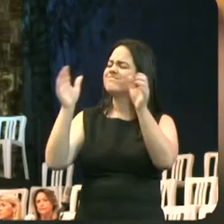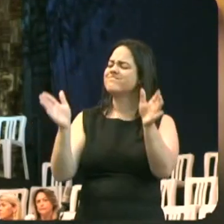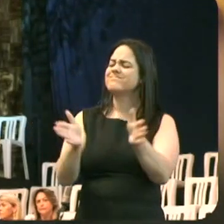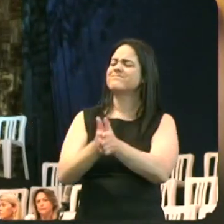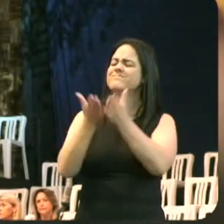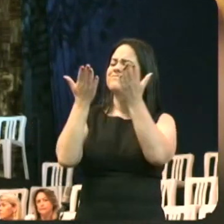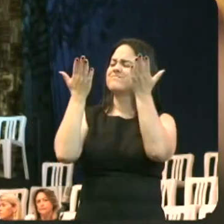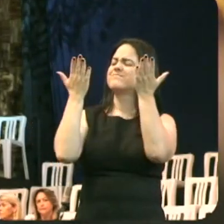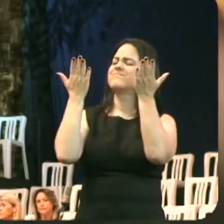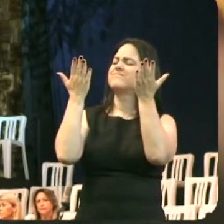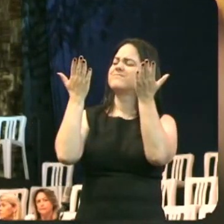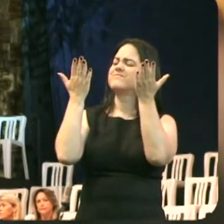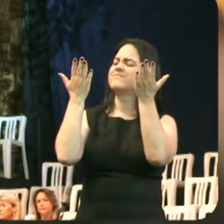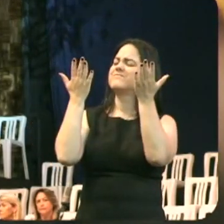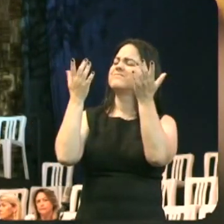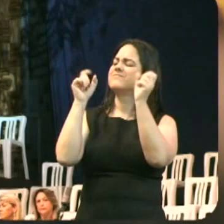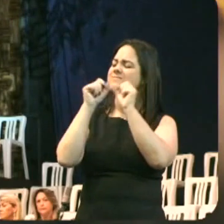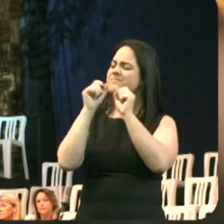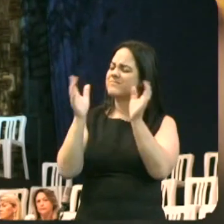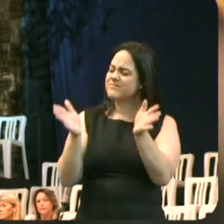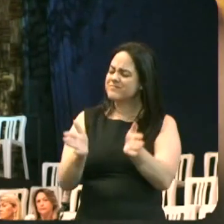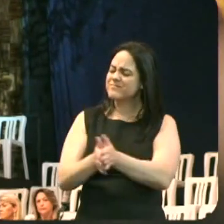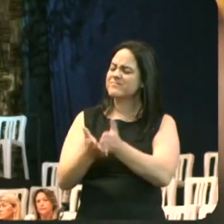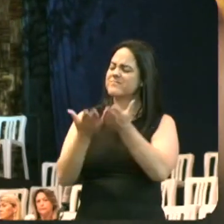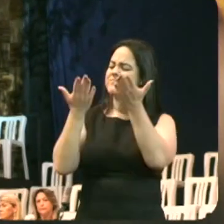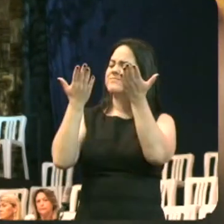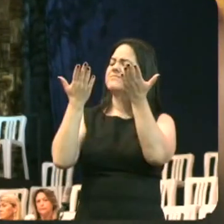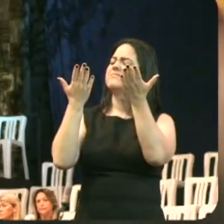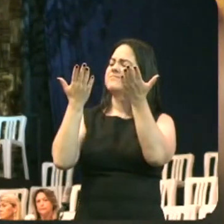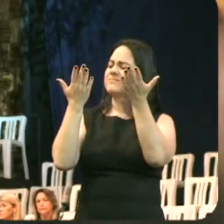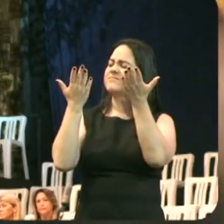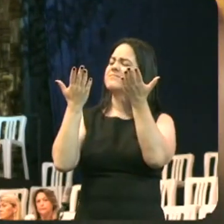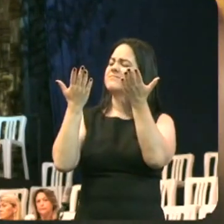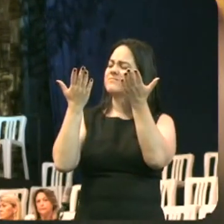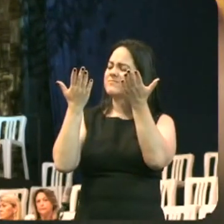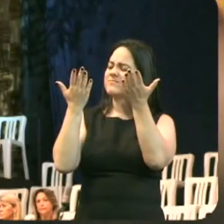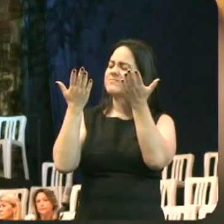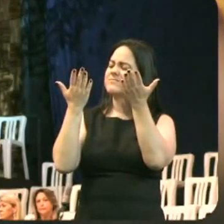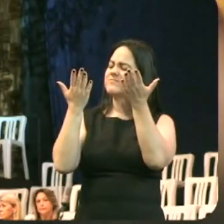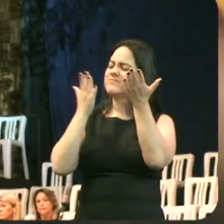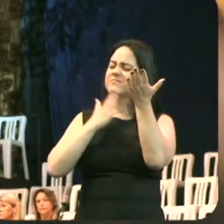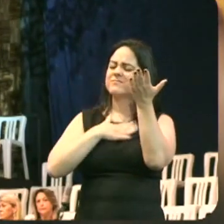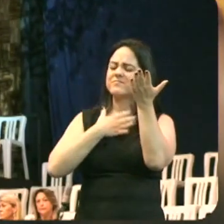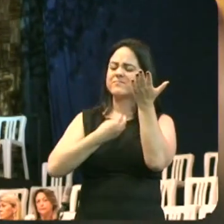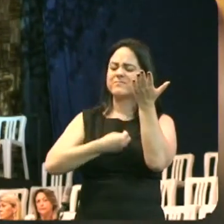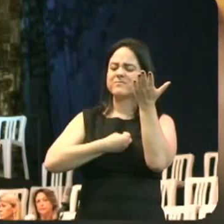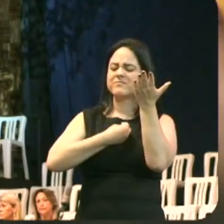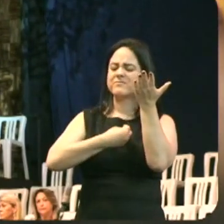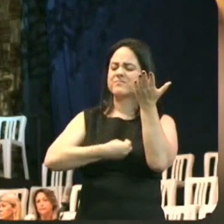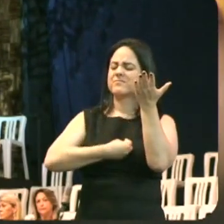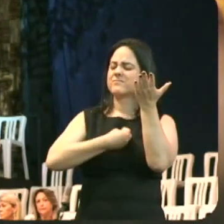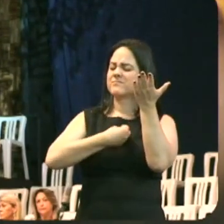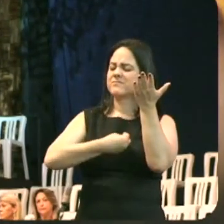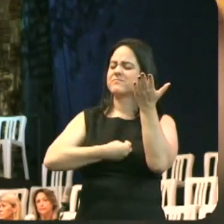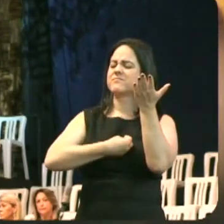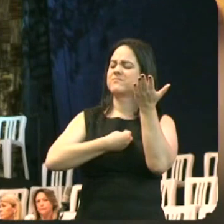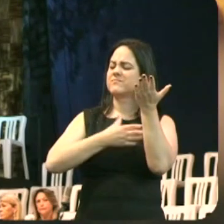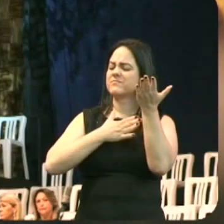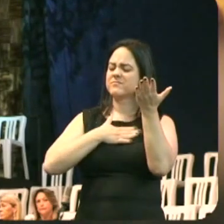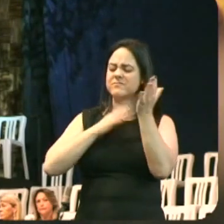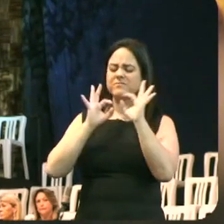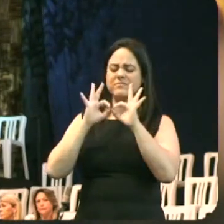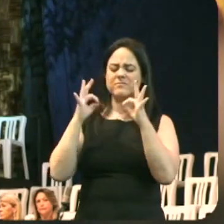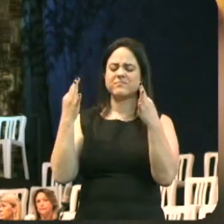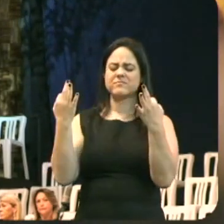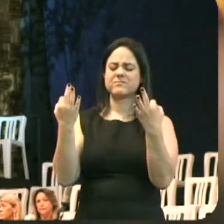milagre, faz um milagre, faz um milagre na minha vida, na minha